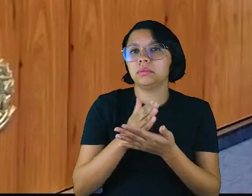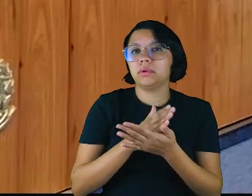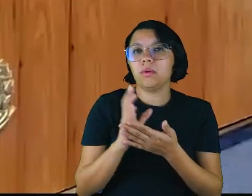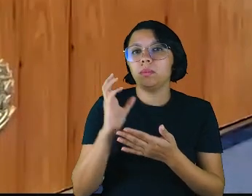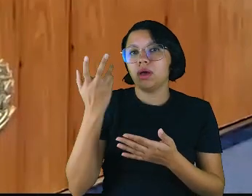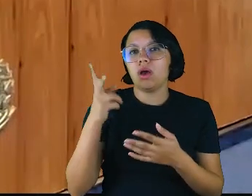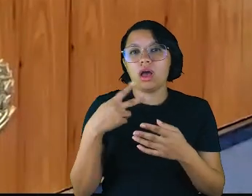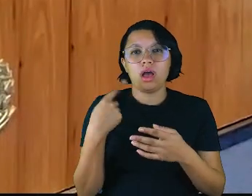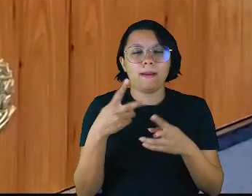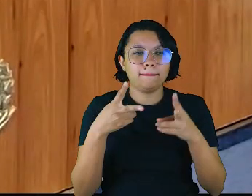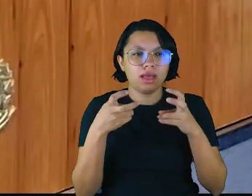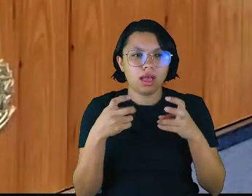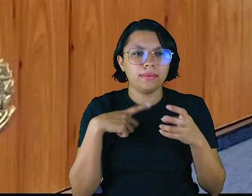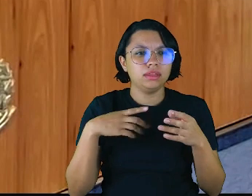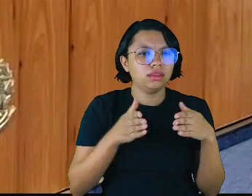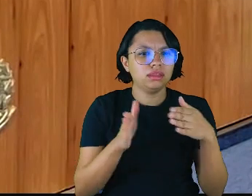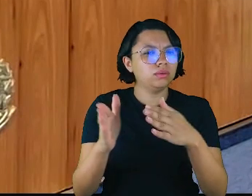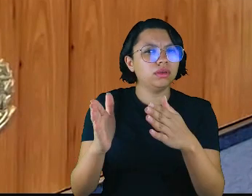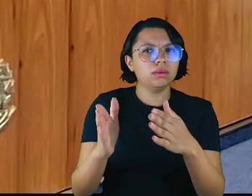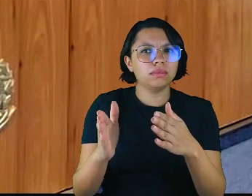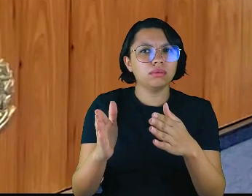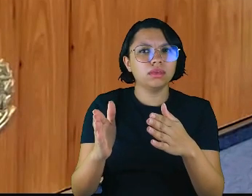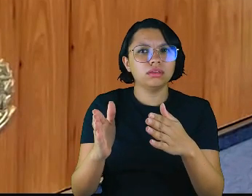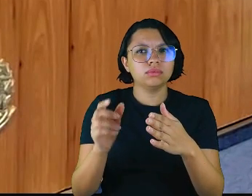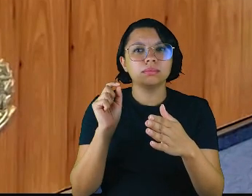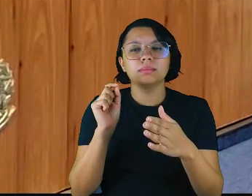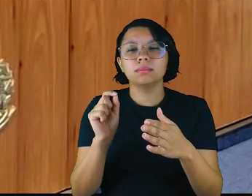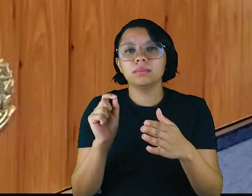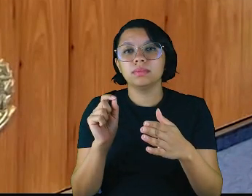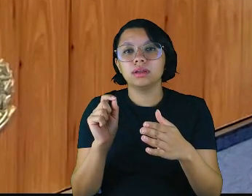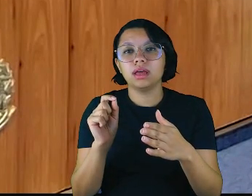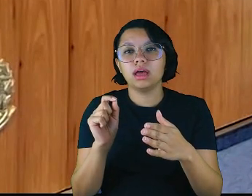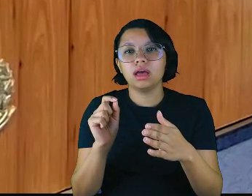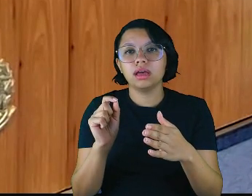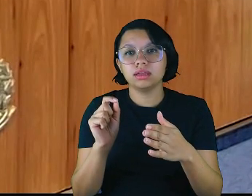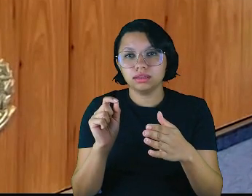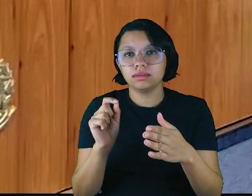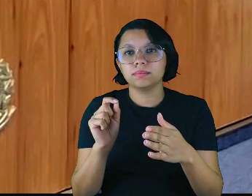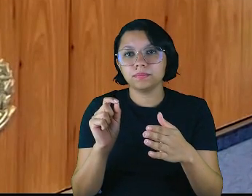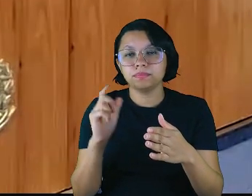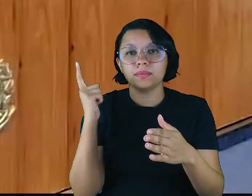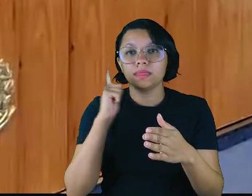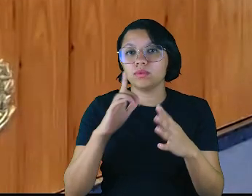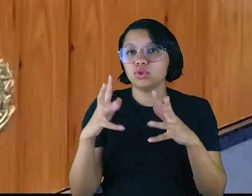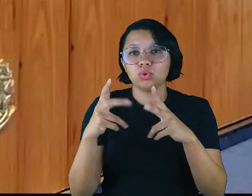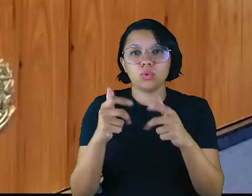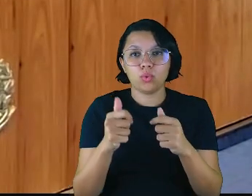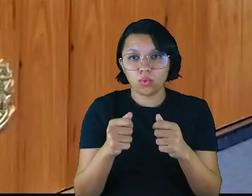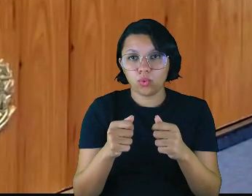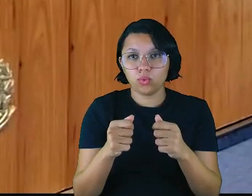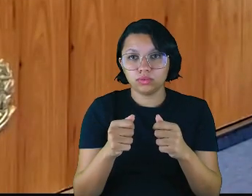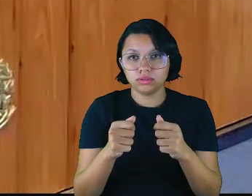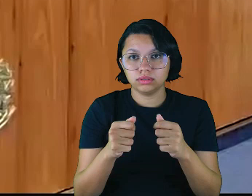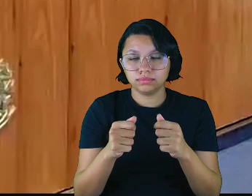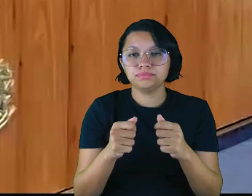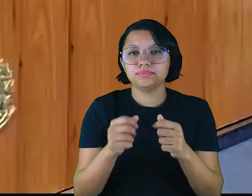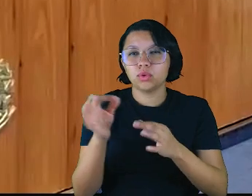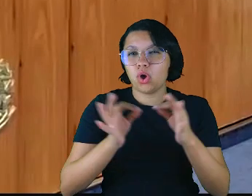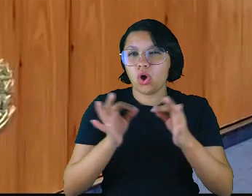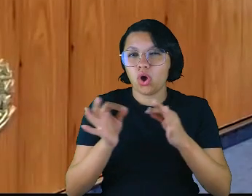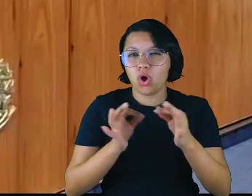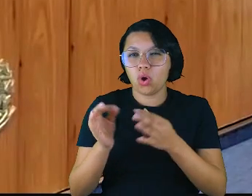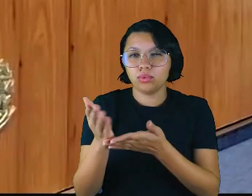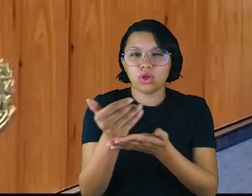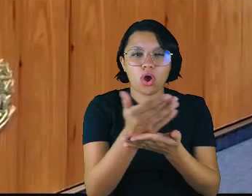algumas decisões a gente percebe que há um encaminhamento para que se providencie toda a questão de regularização de contribuições e